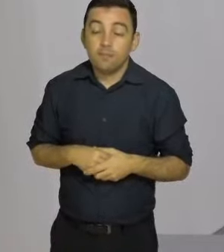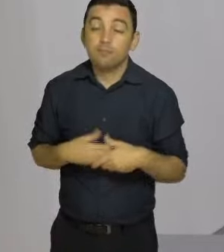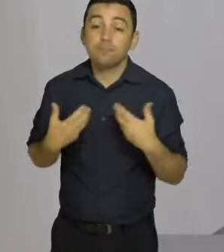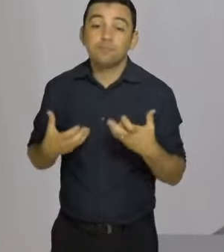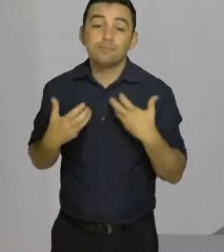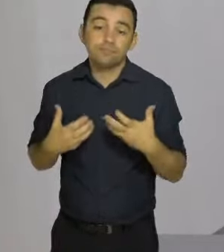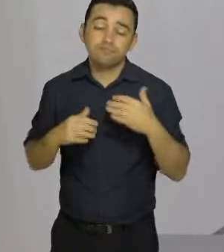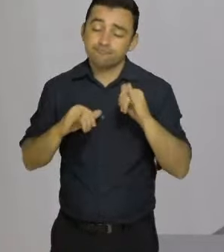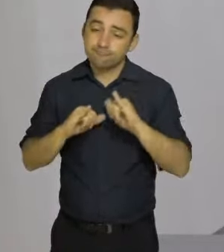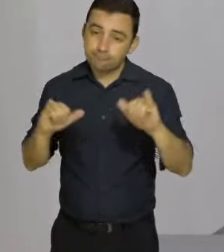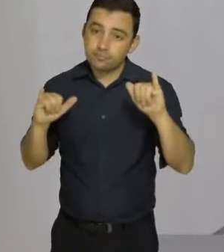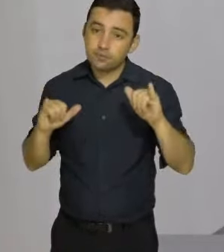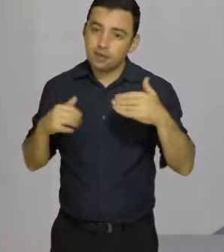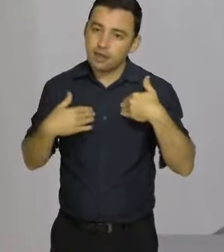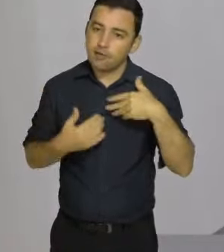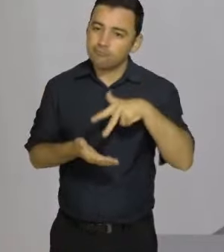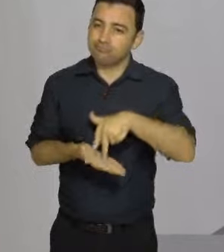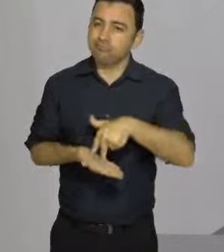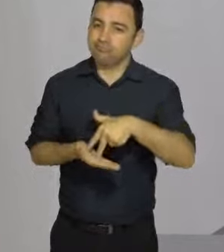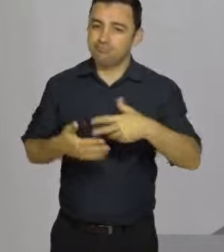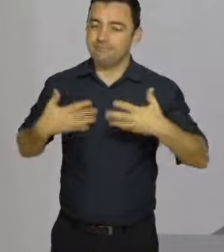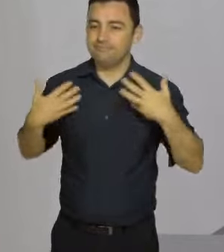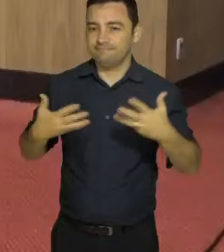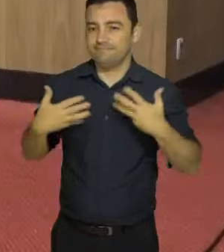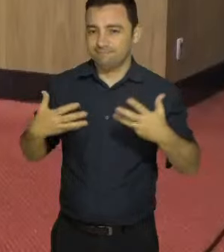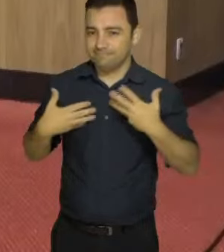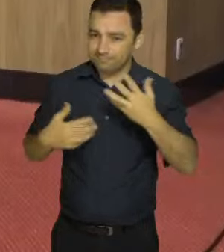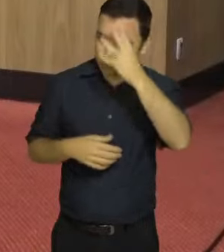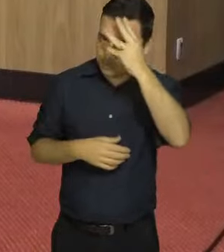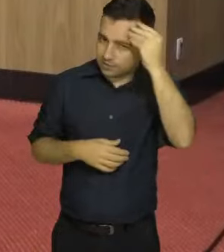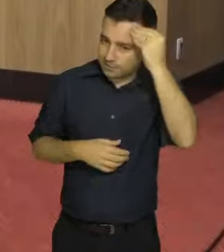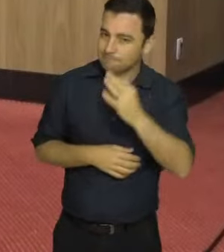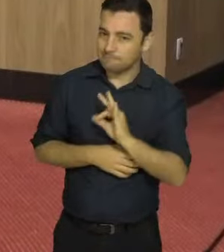dizer de que estou aqui com muita alegria, Luciano Caminati.